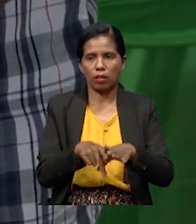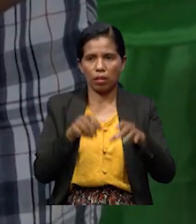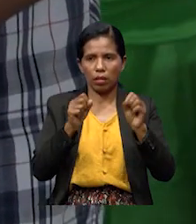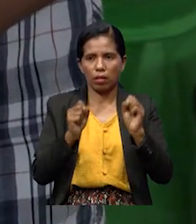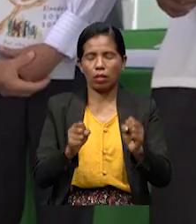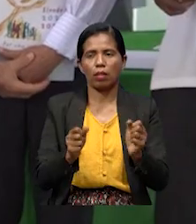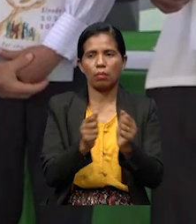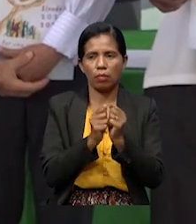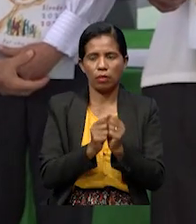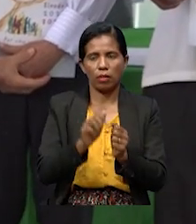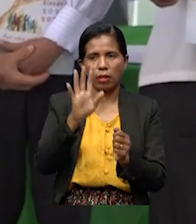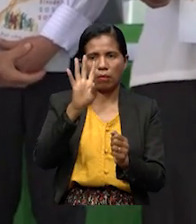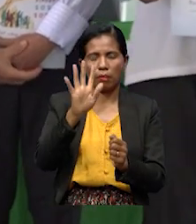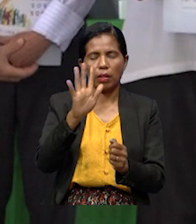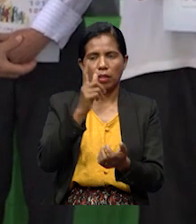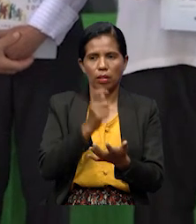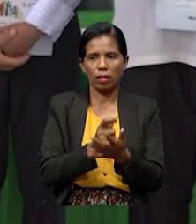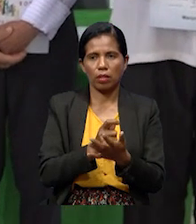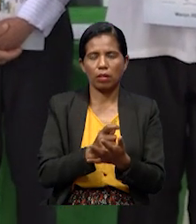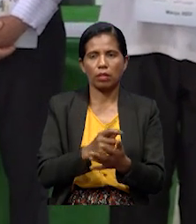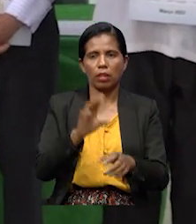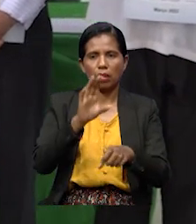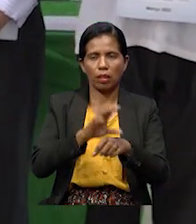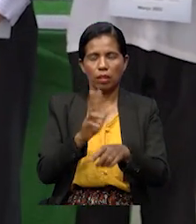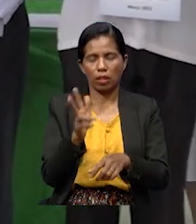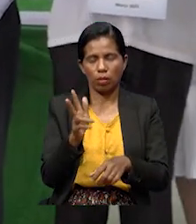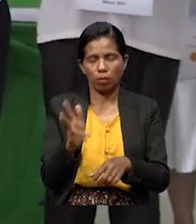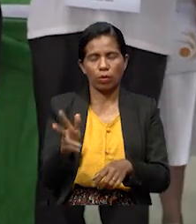konklui hamutuk riunghat husi parokia Tolunura Singrua nebe